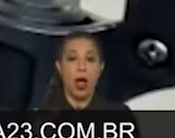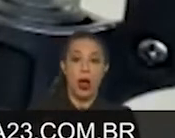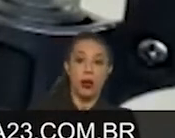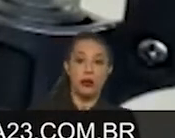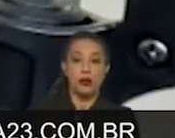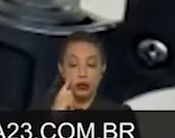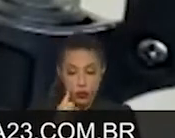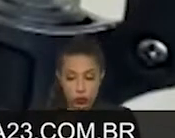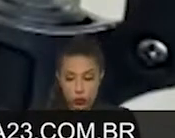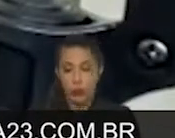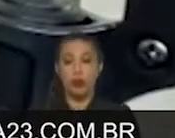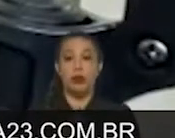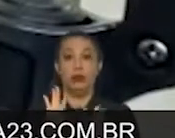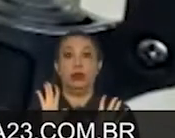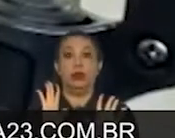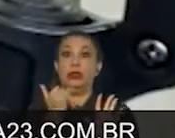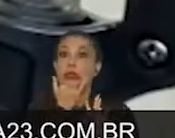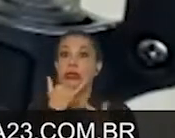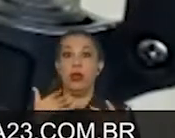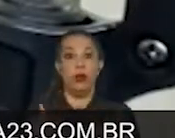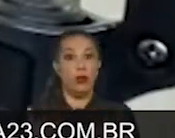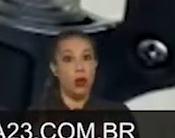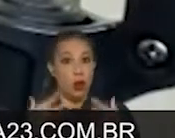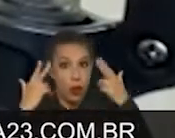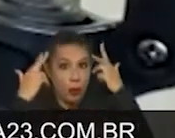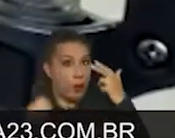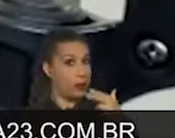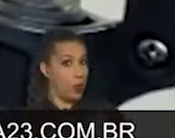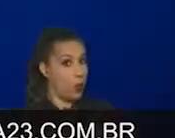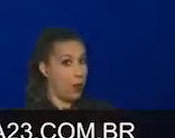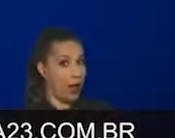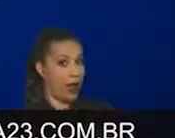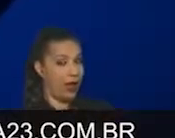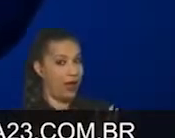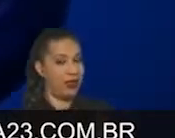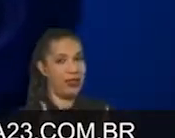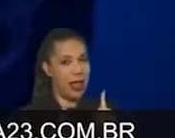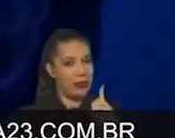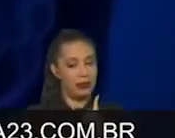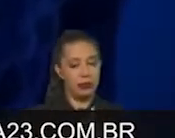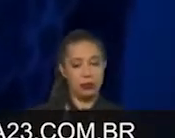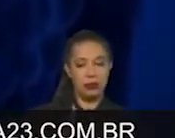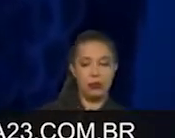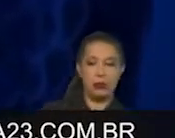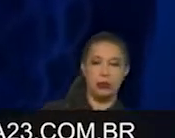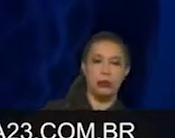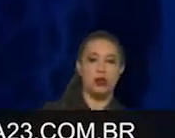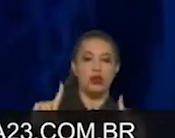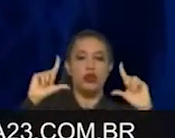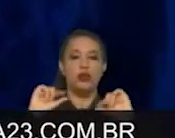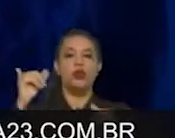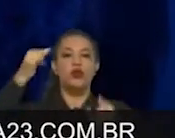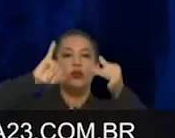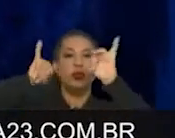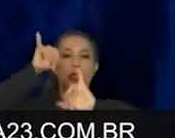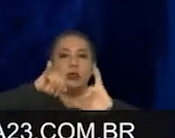esse diagnóstico e tive que falar, opa, então o normal da vida não é isso. Na depressão, há a diminuição de substâncias